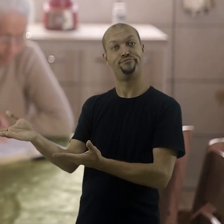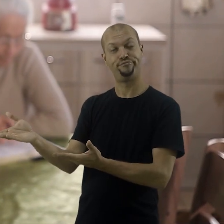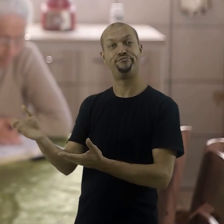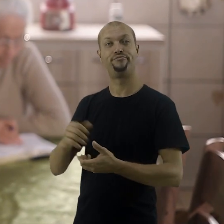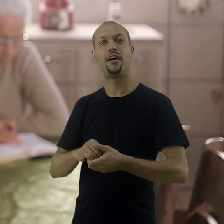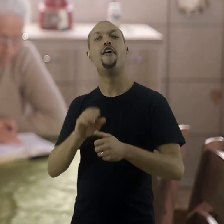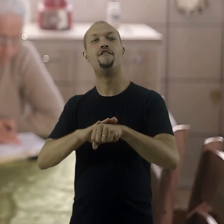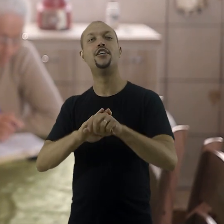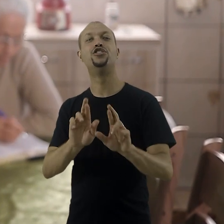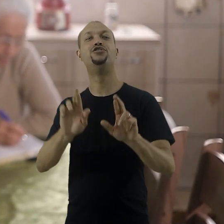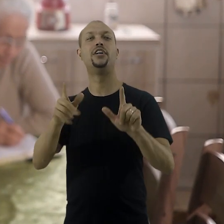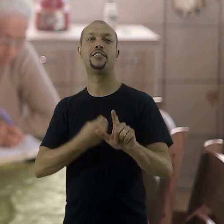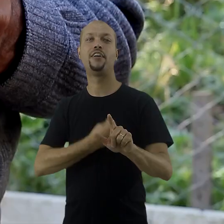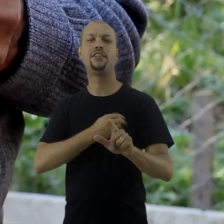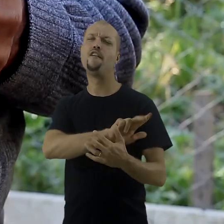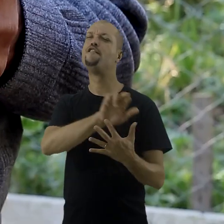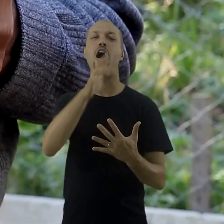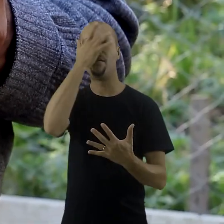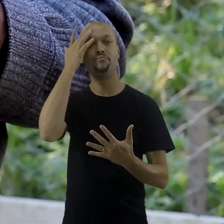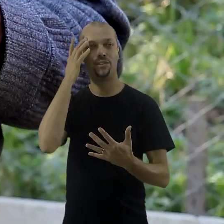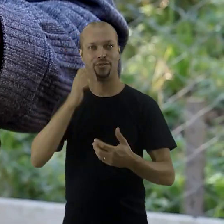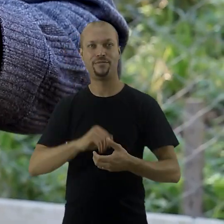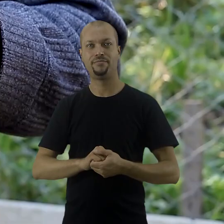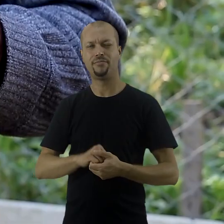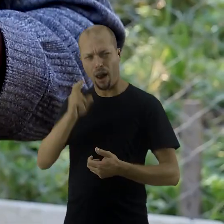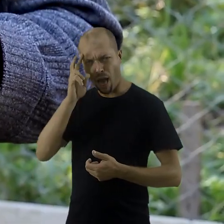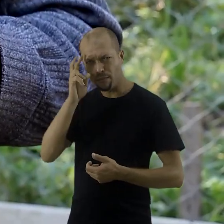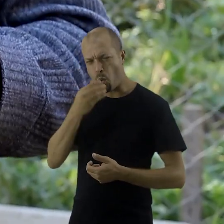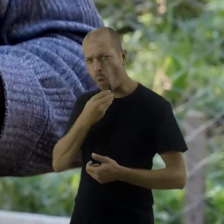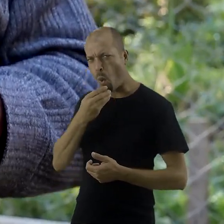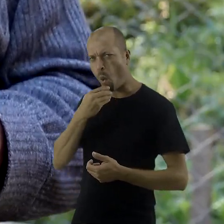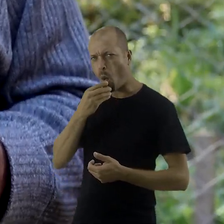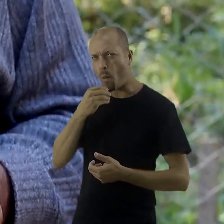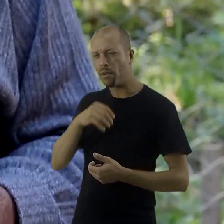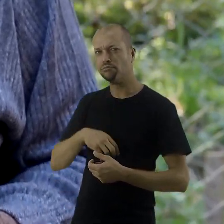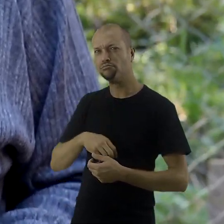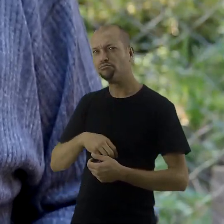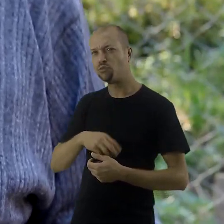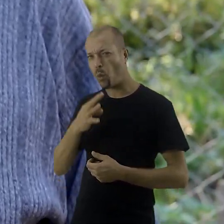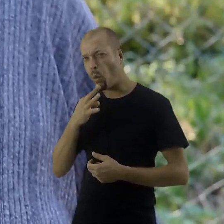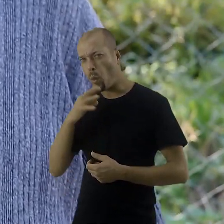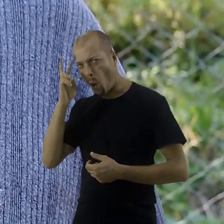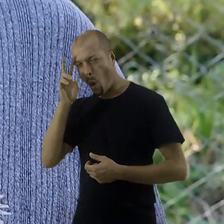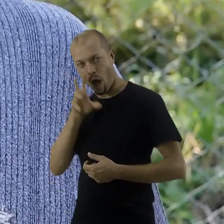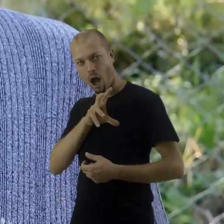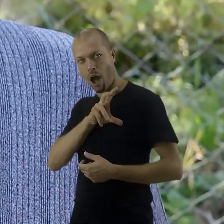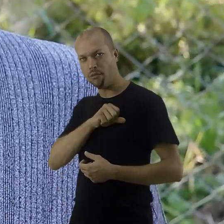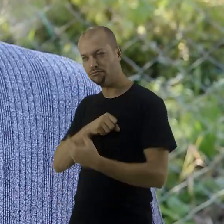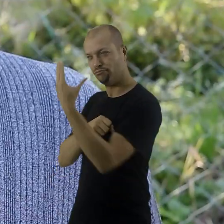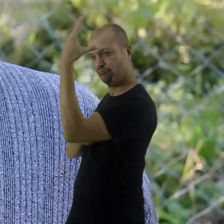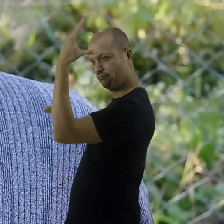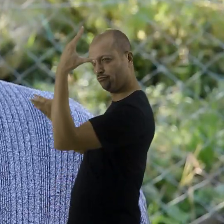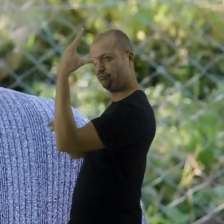diferença na vida de muita gente. Aquele Senhor, ao ouvir essa linda história de amor, desistiu de cortar o pé